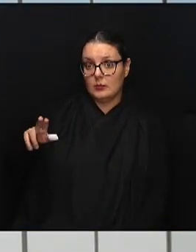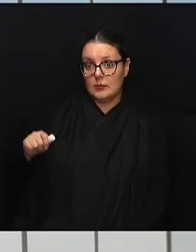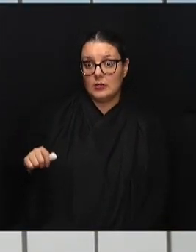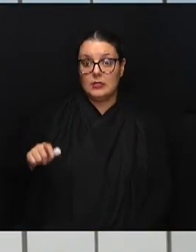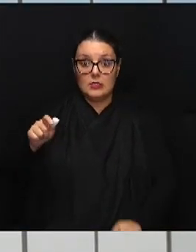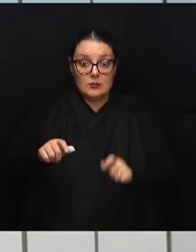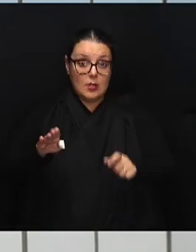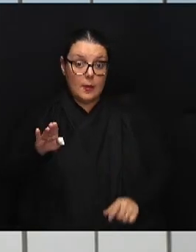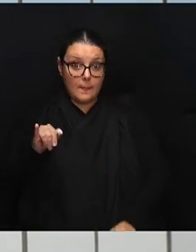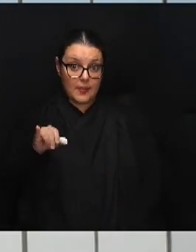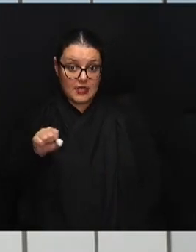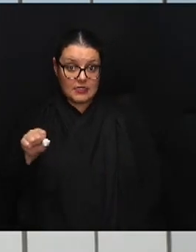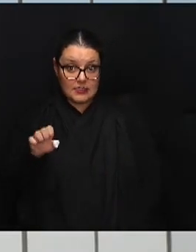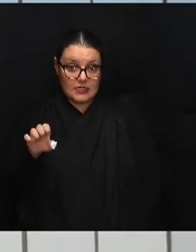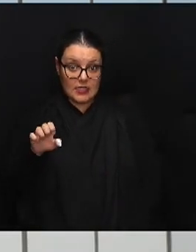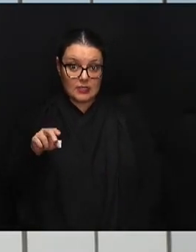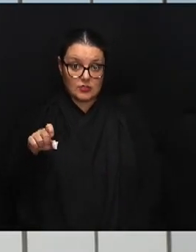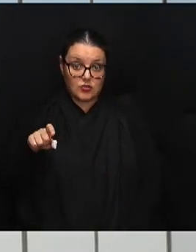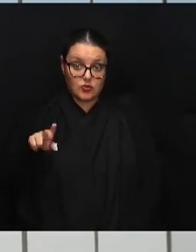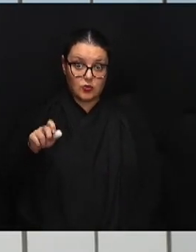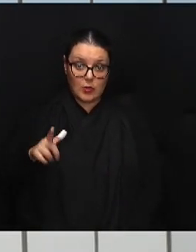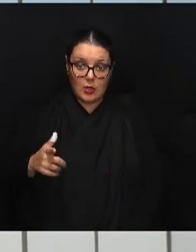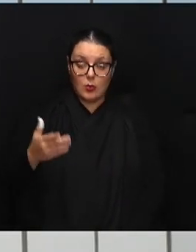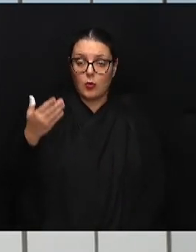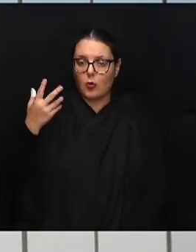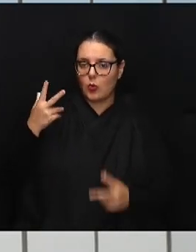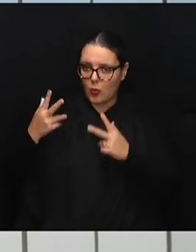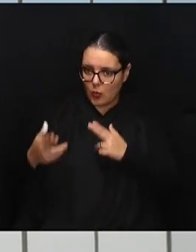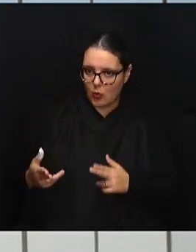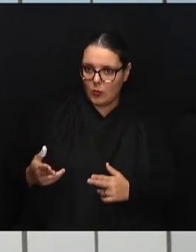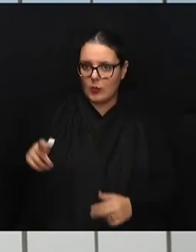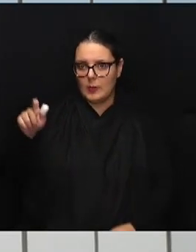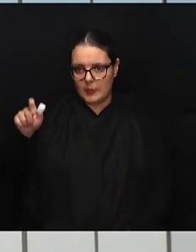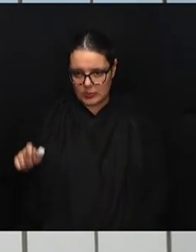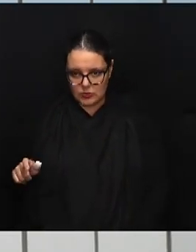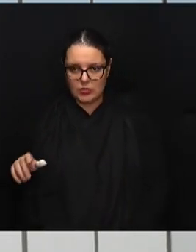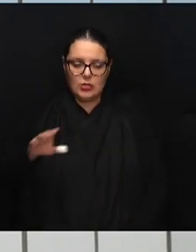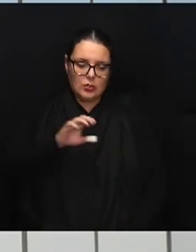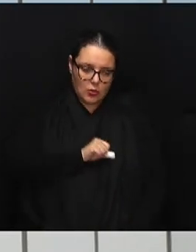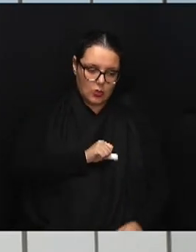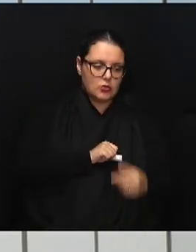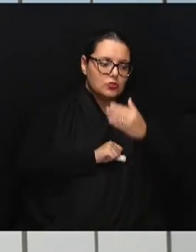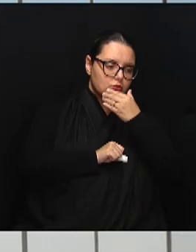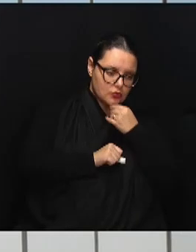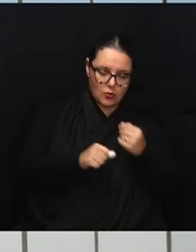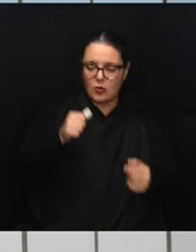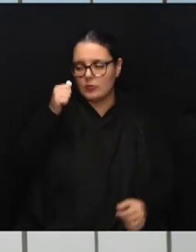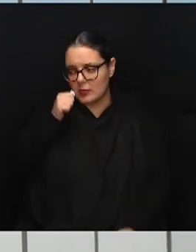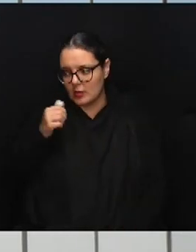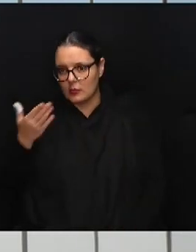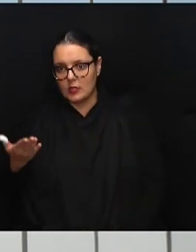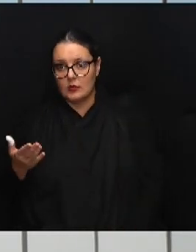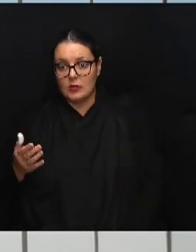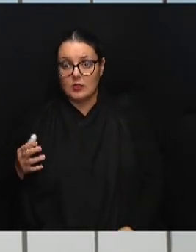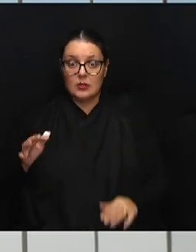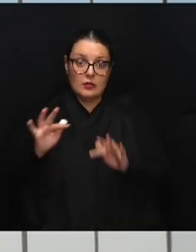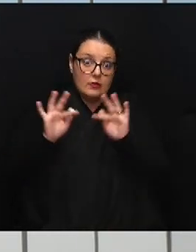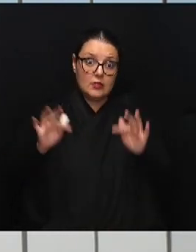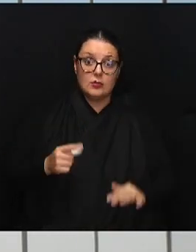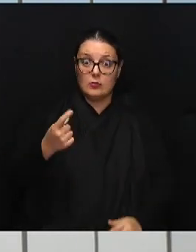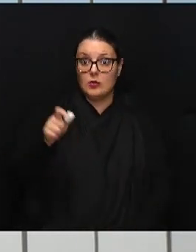bissexuais. Porque como é que uma pessoa bissexual vai estar plenamente feliz num relacionamento com uma única